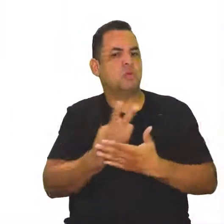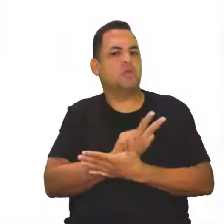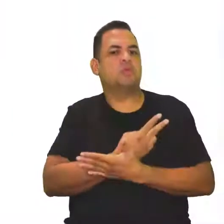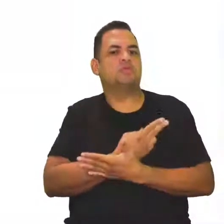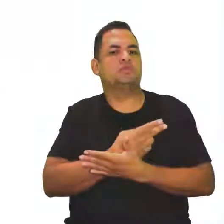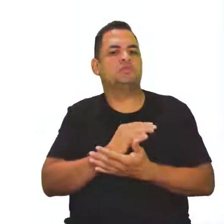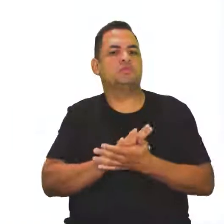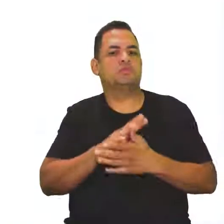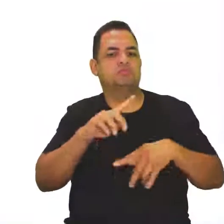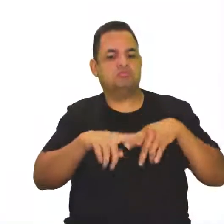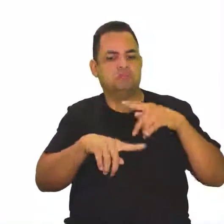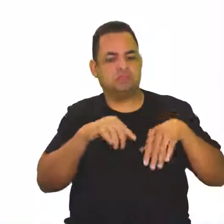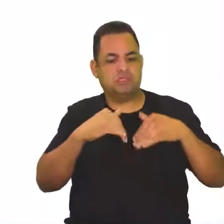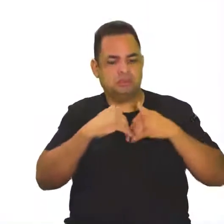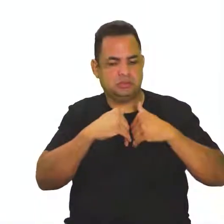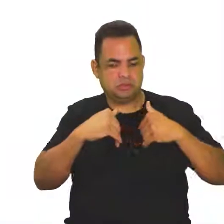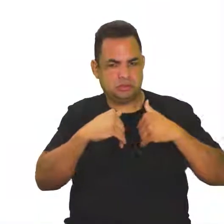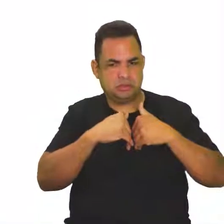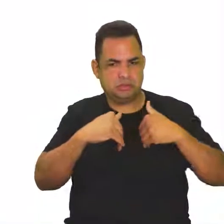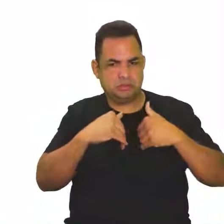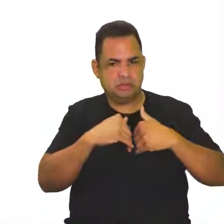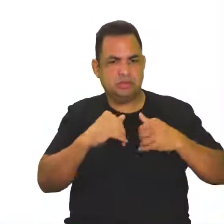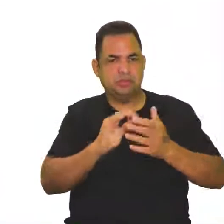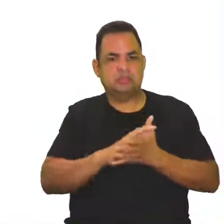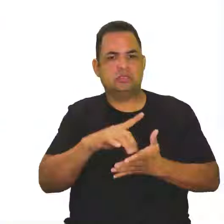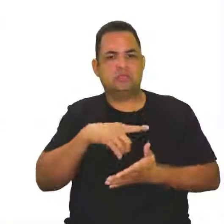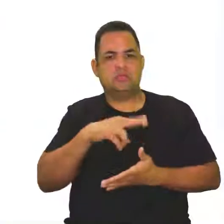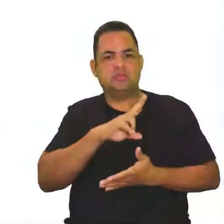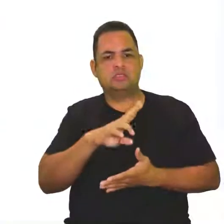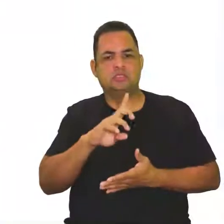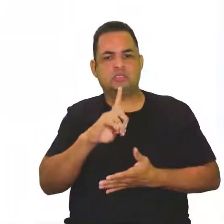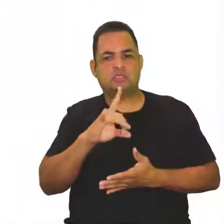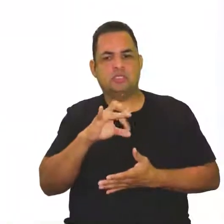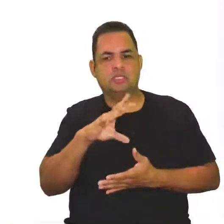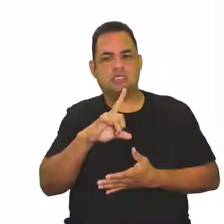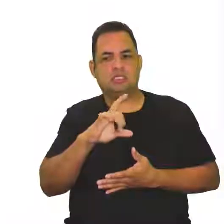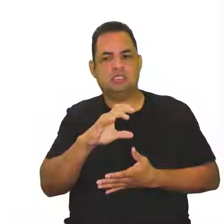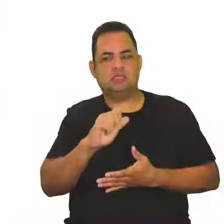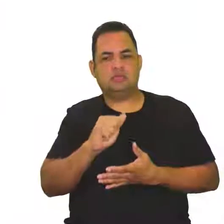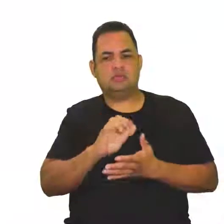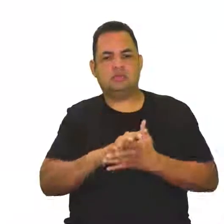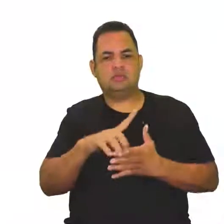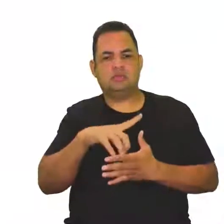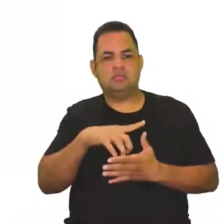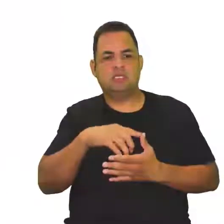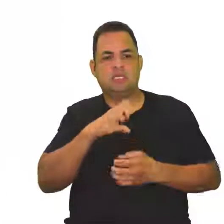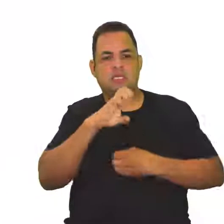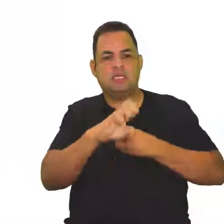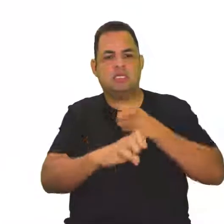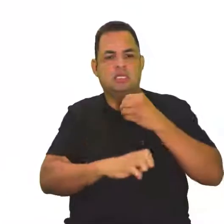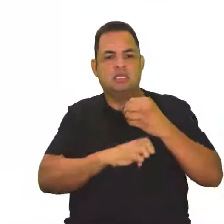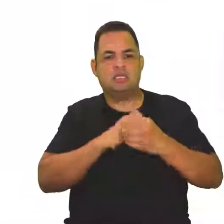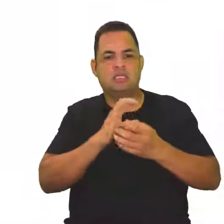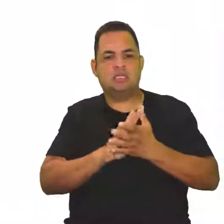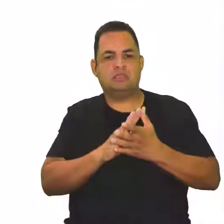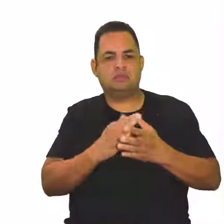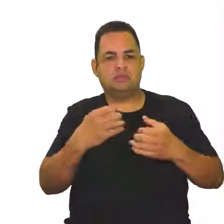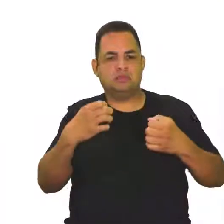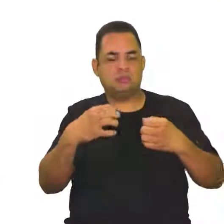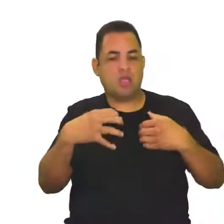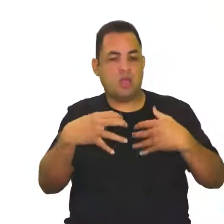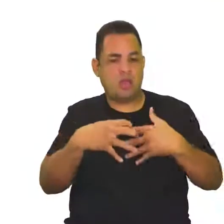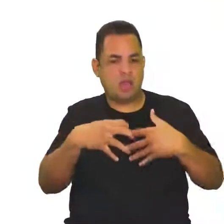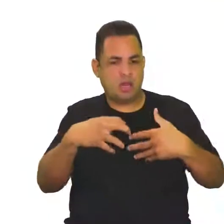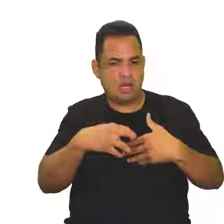isolantes, também chamados de dielétricos, possuem elétrons que estão presos